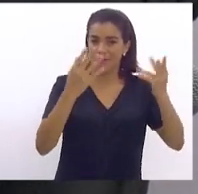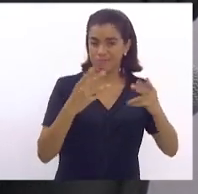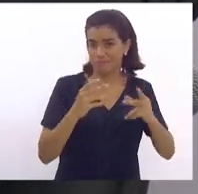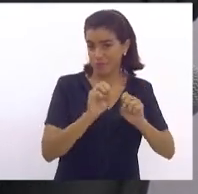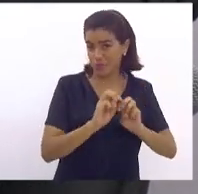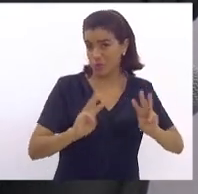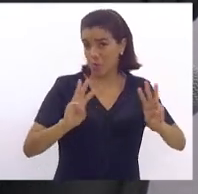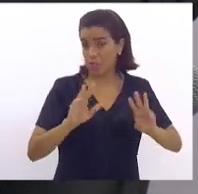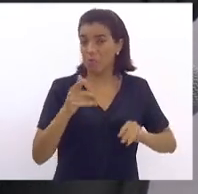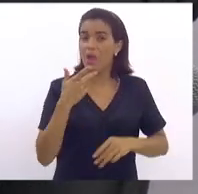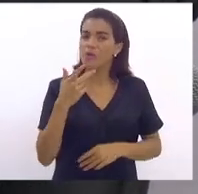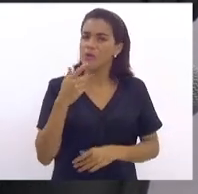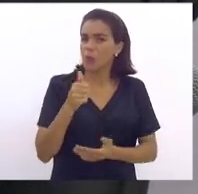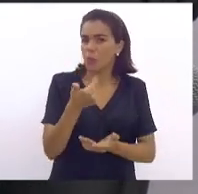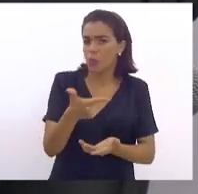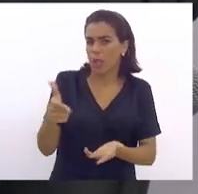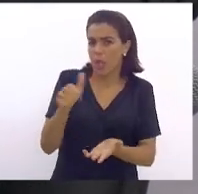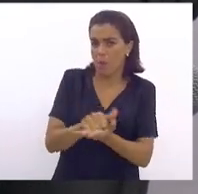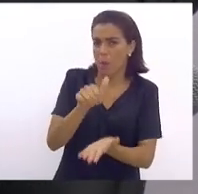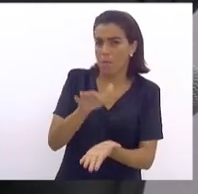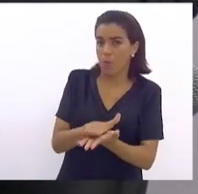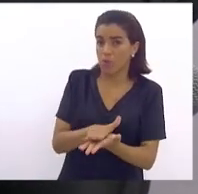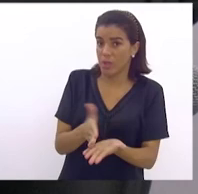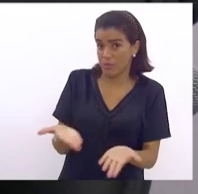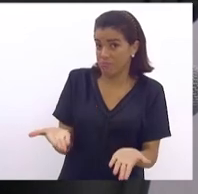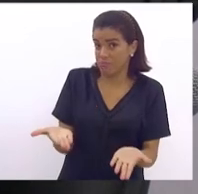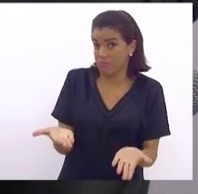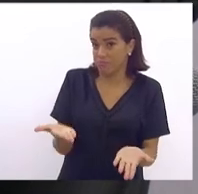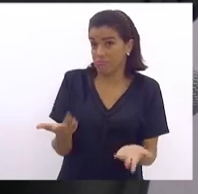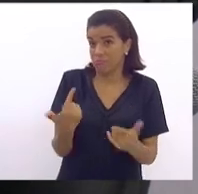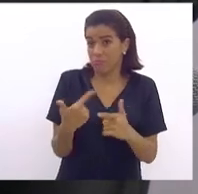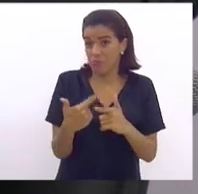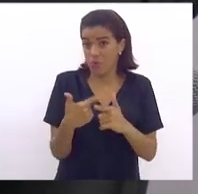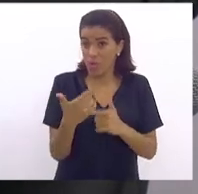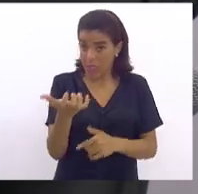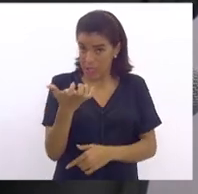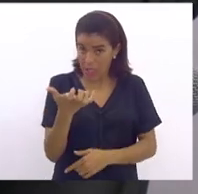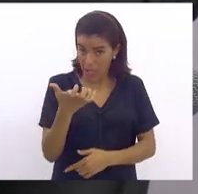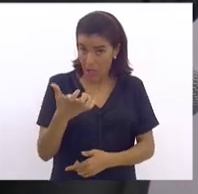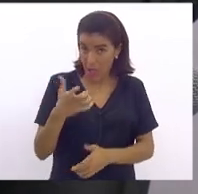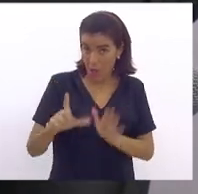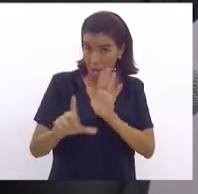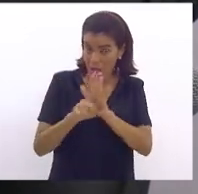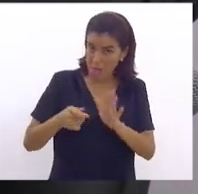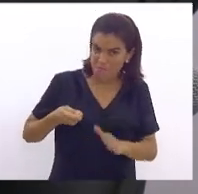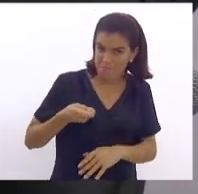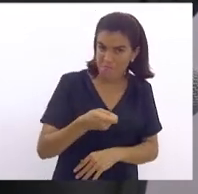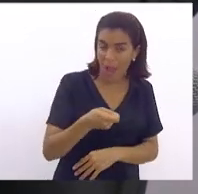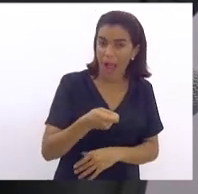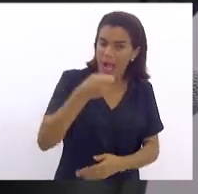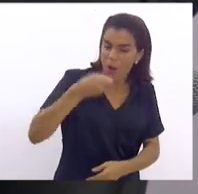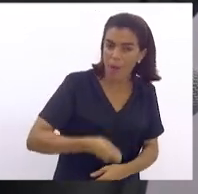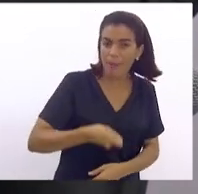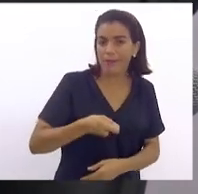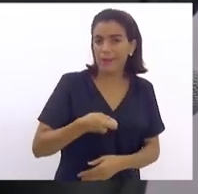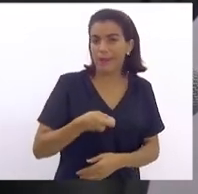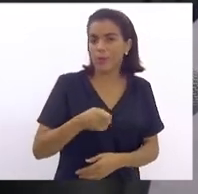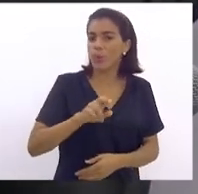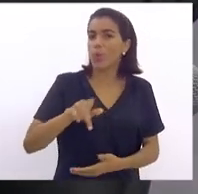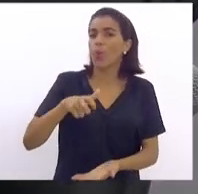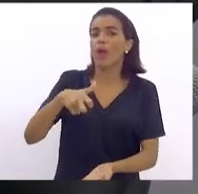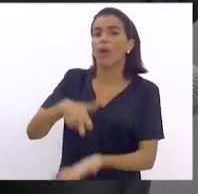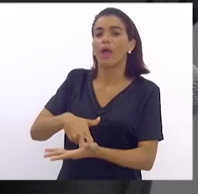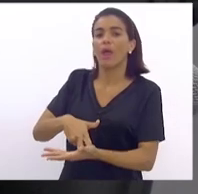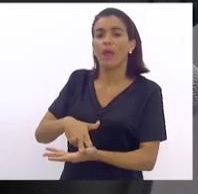deputada Verônica não imponha uma multa, o que é até ruim para a lei, porque se ela quer uma lei impositiva, e aí o desrespeito à lei não é punido de